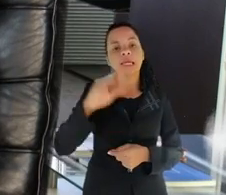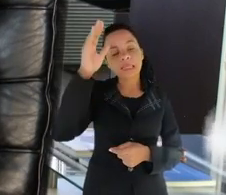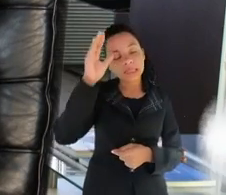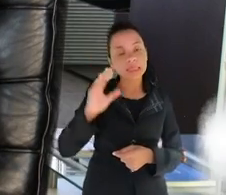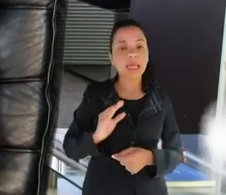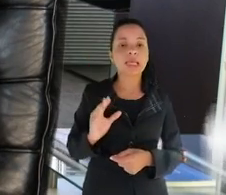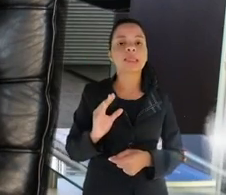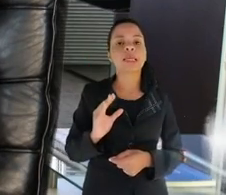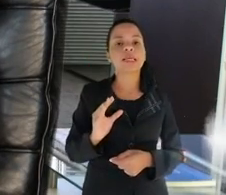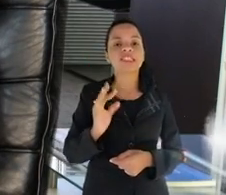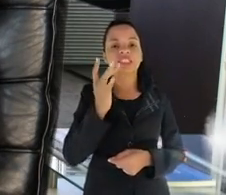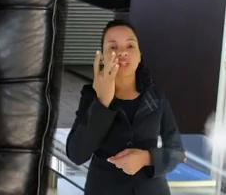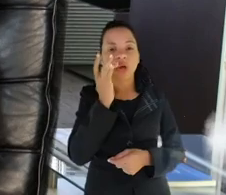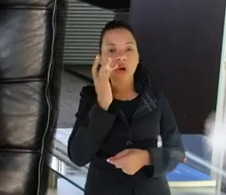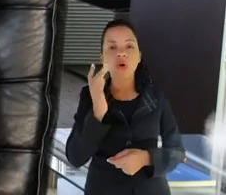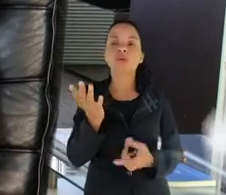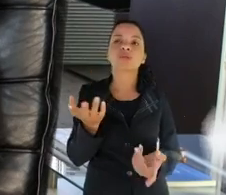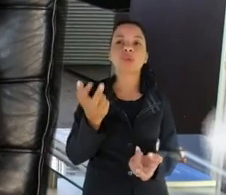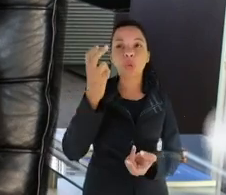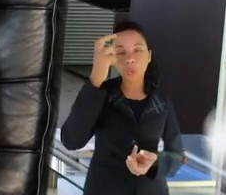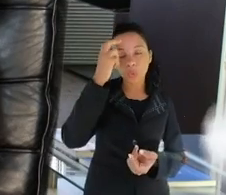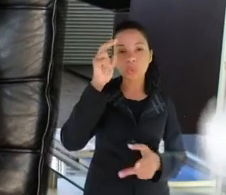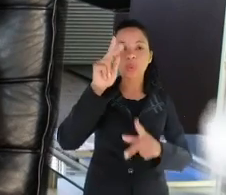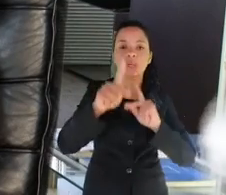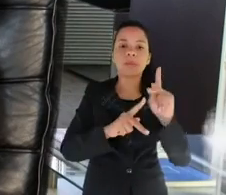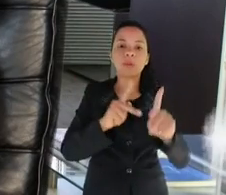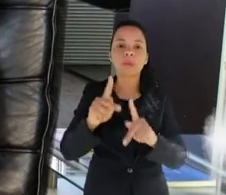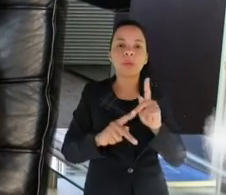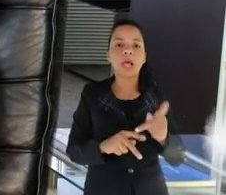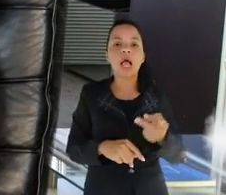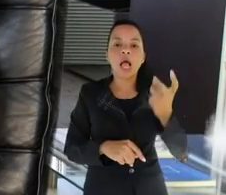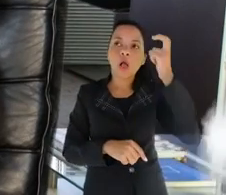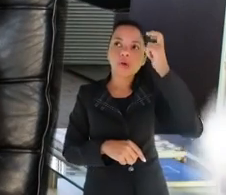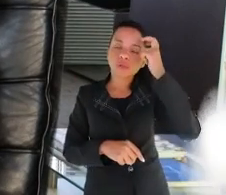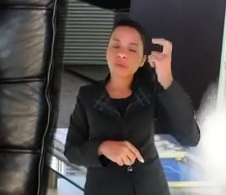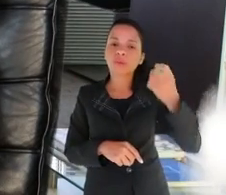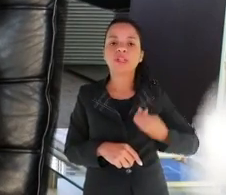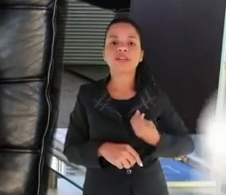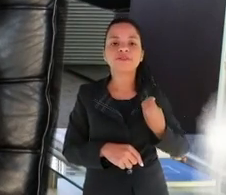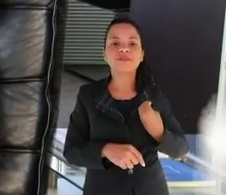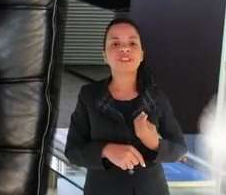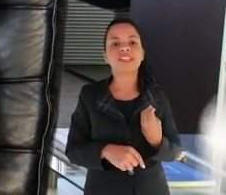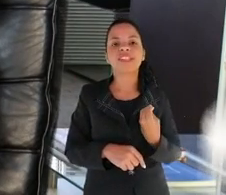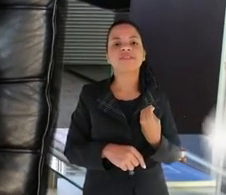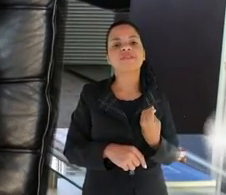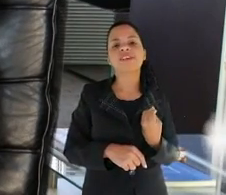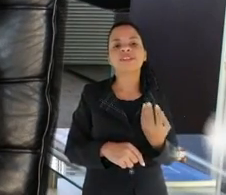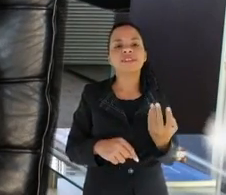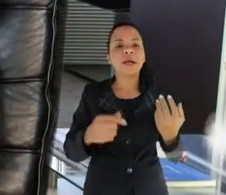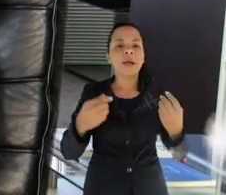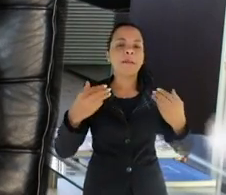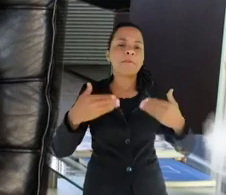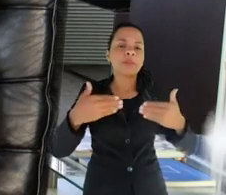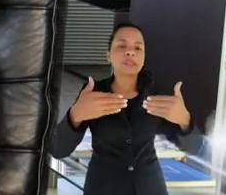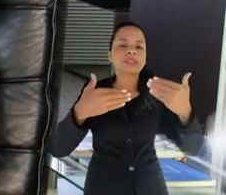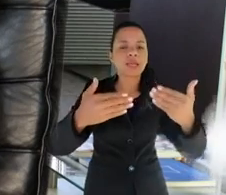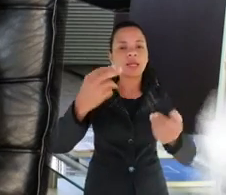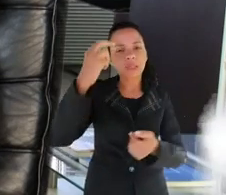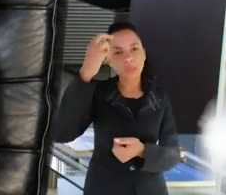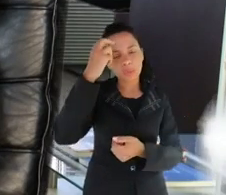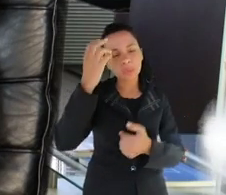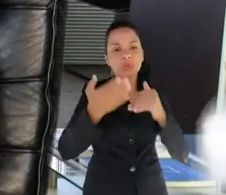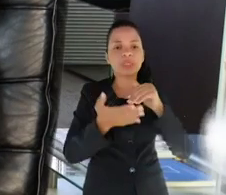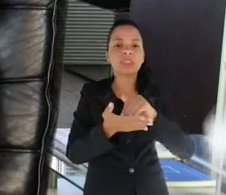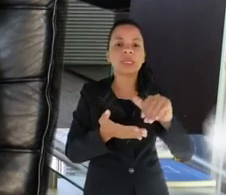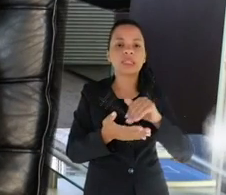Culturas Populares, o Cultura Viva, é o Ministério da Cultura, ou Secretaria de Cultura e por aí afora. Mas